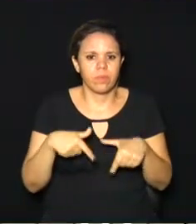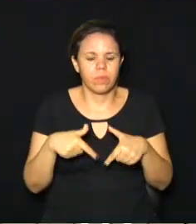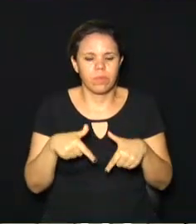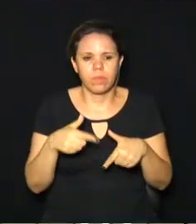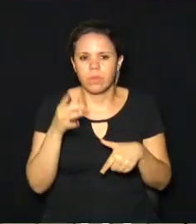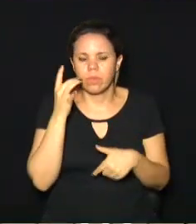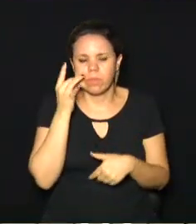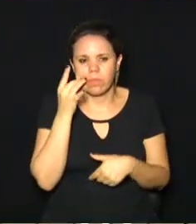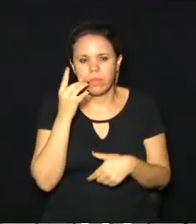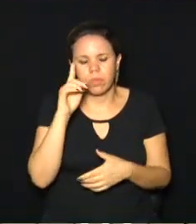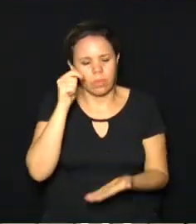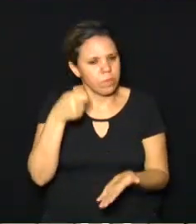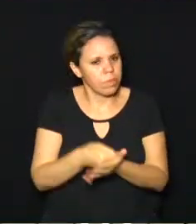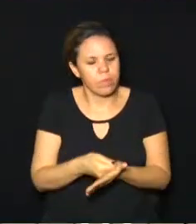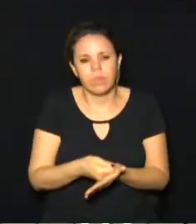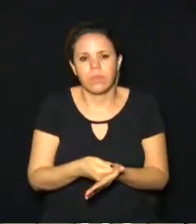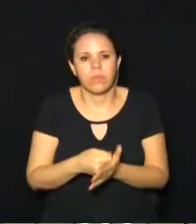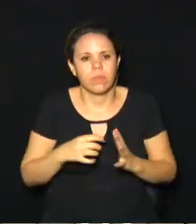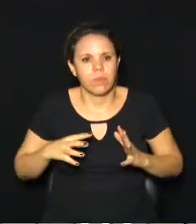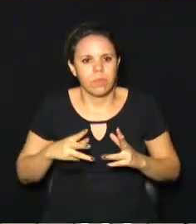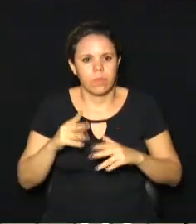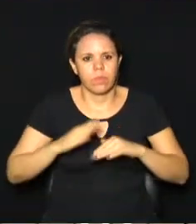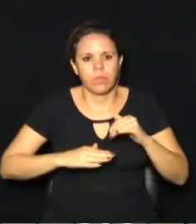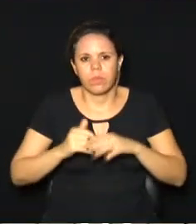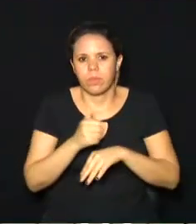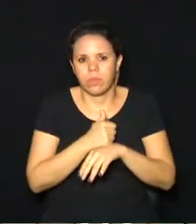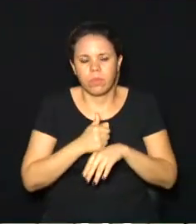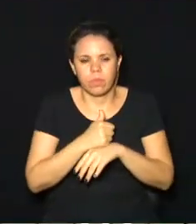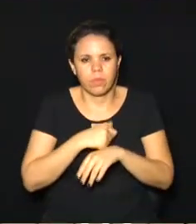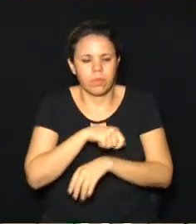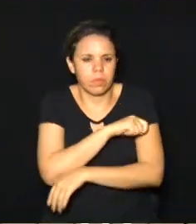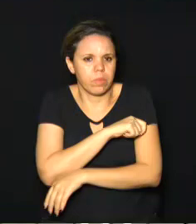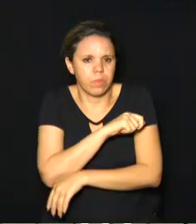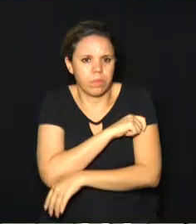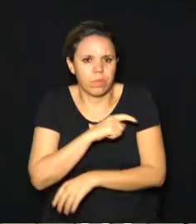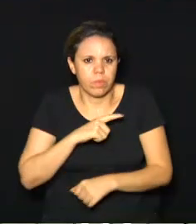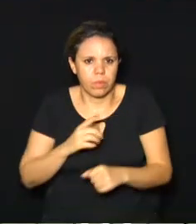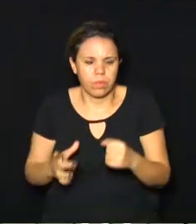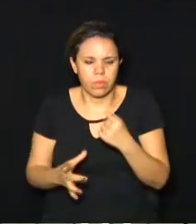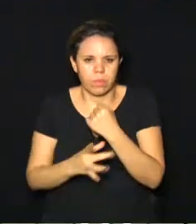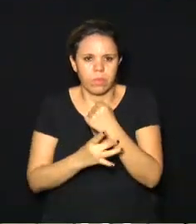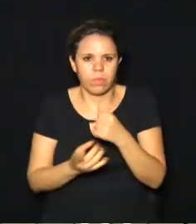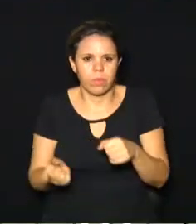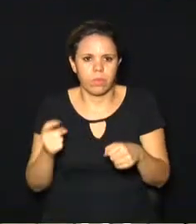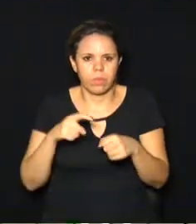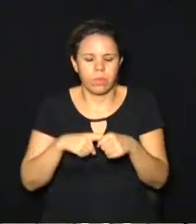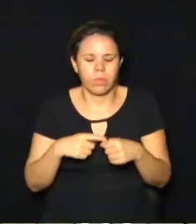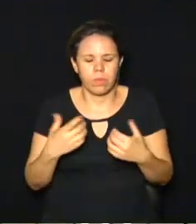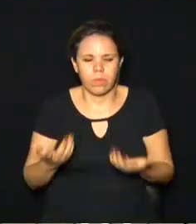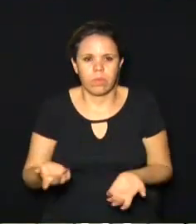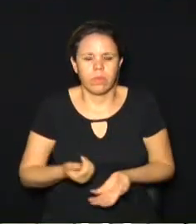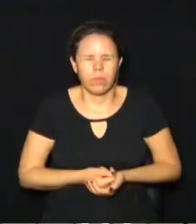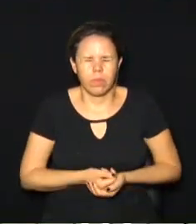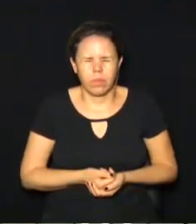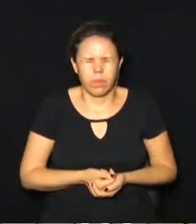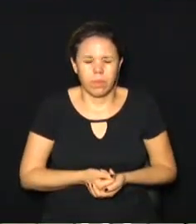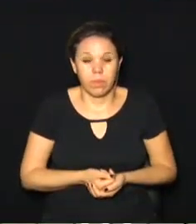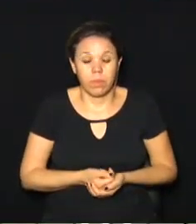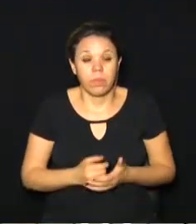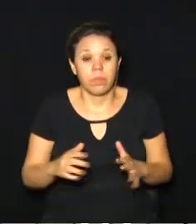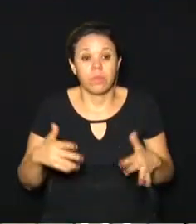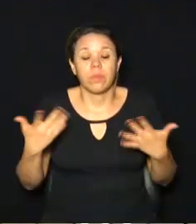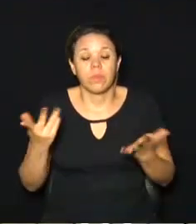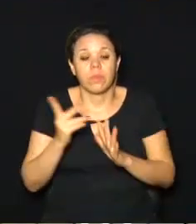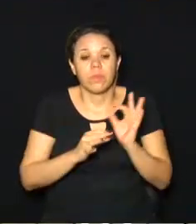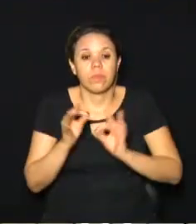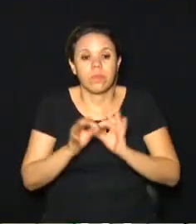presenciais, para garantir todos os profissionais e todos os alunos tenham segurança nesse retorno. Qual é o plano